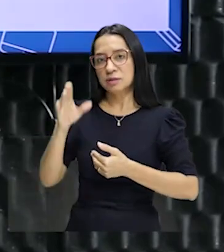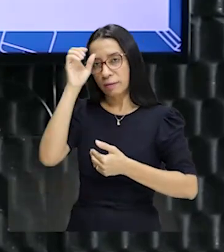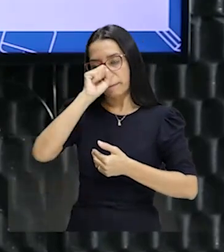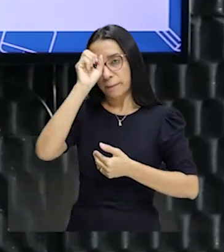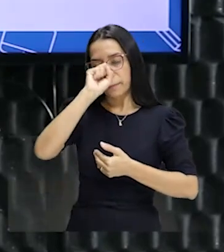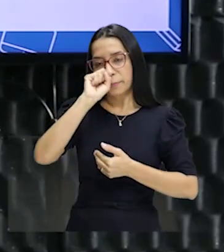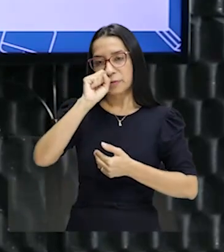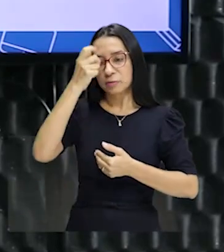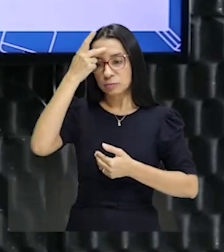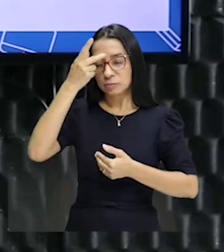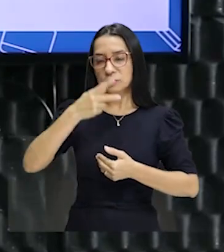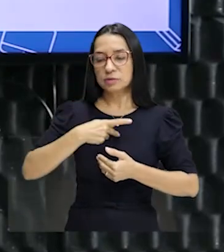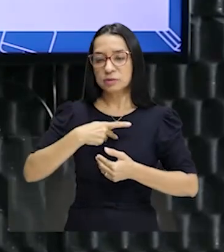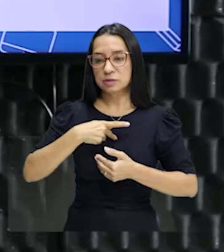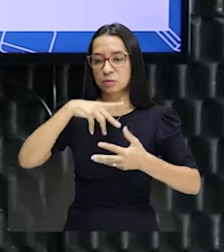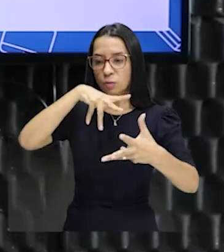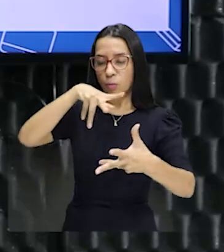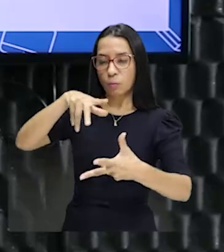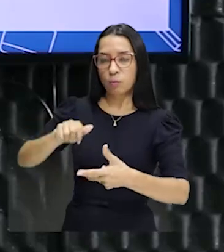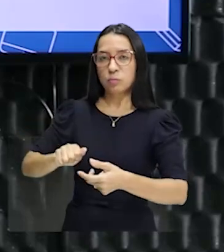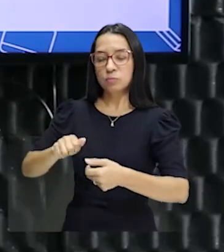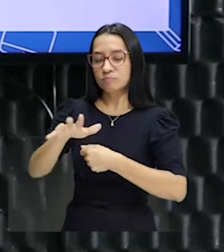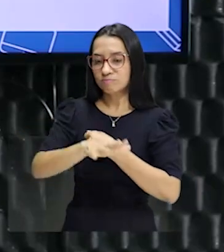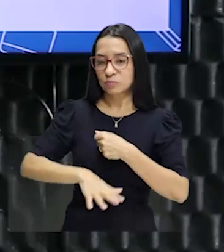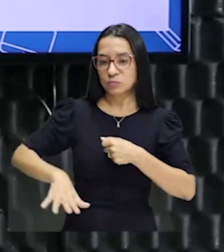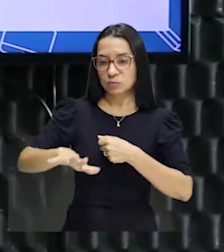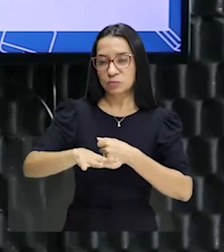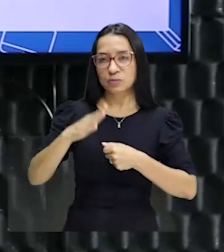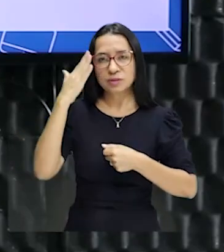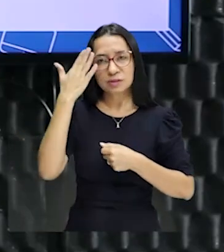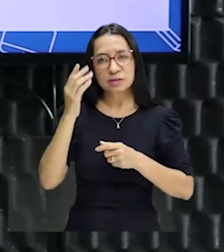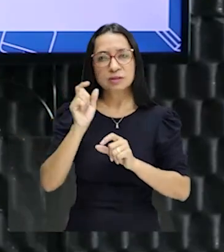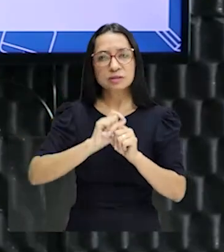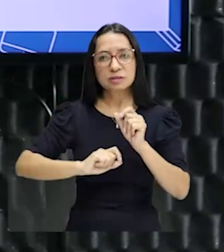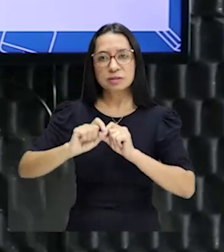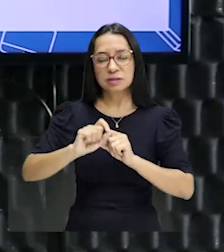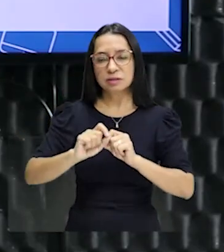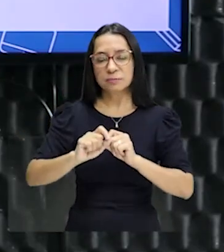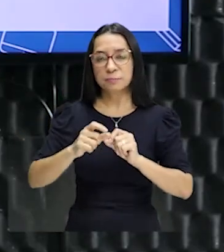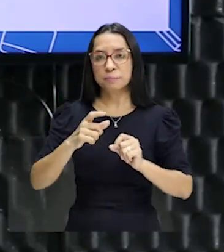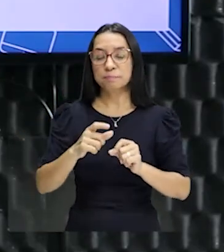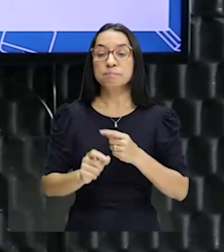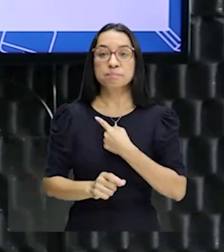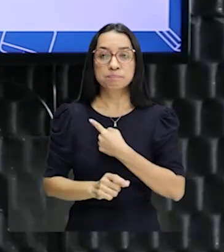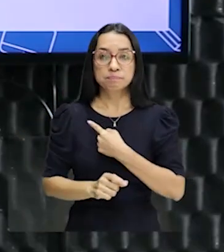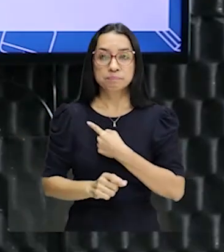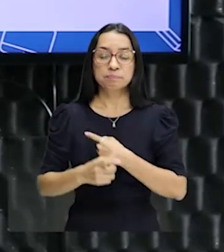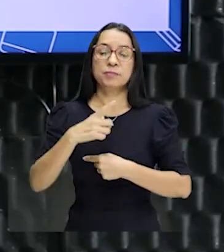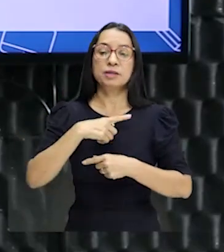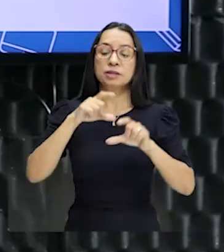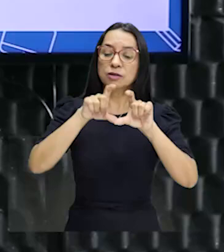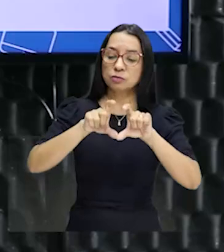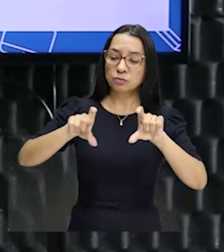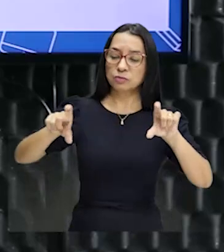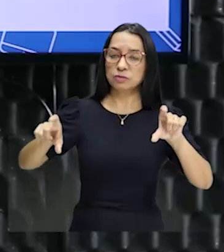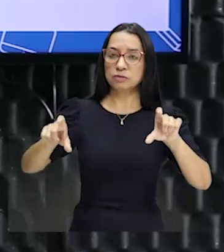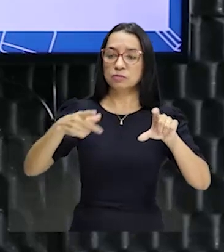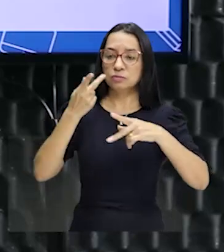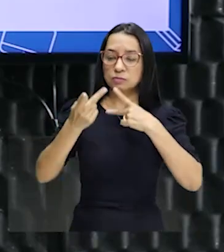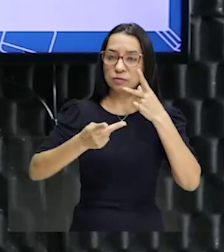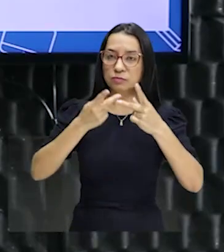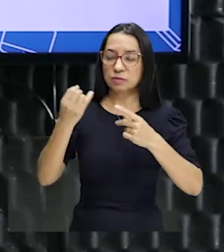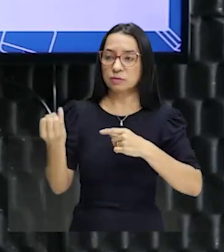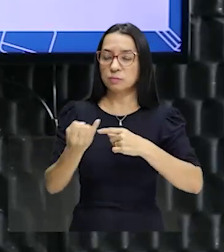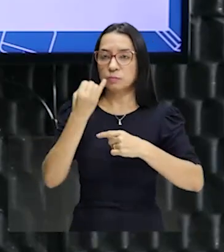o mundo ao seu redor, entende-se que. Então aqui tem um texto que ele fala da importância do brincar para a criança,